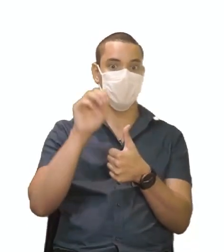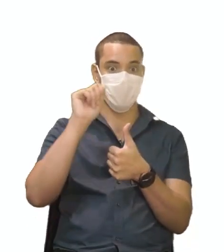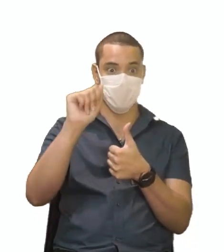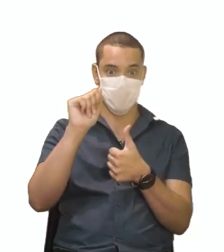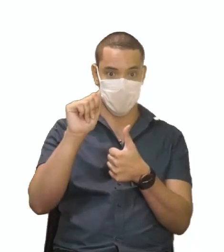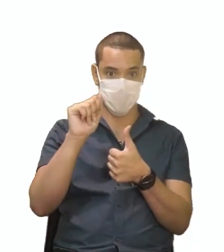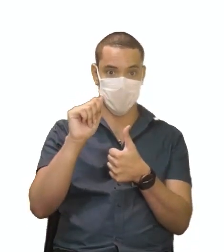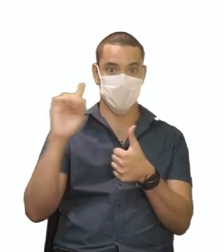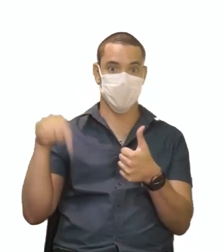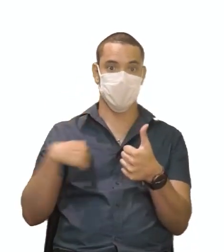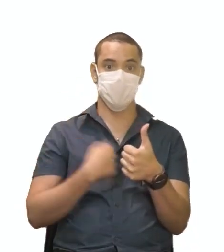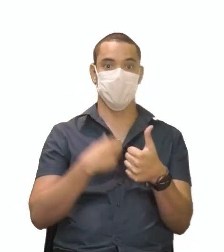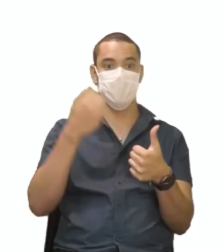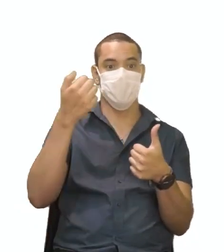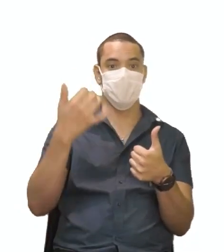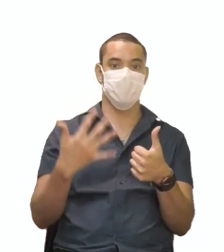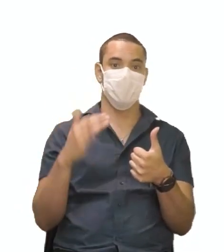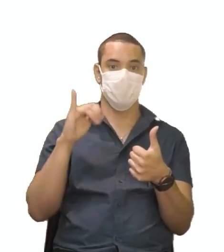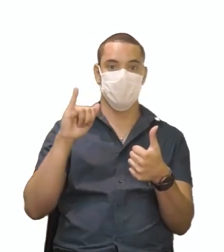gente?